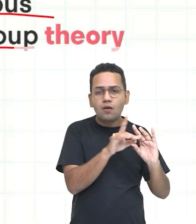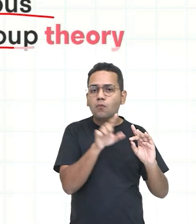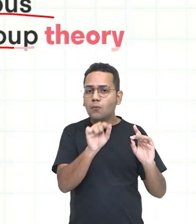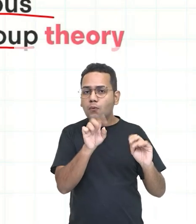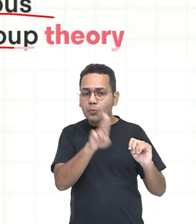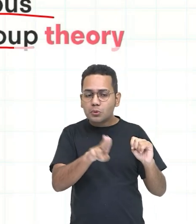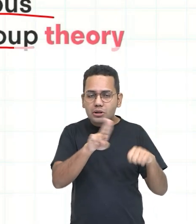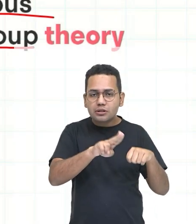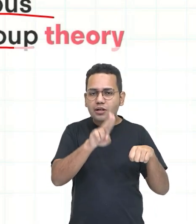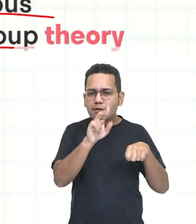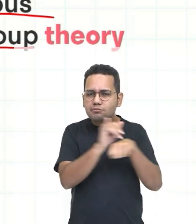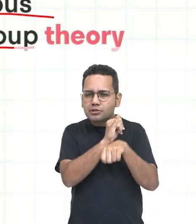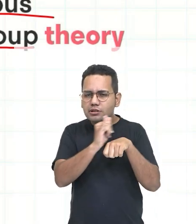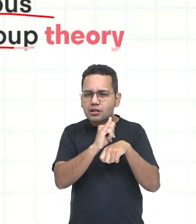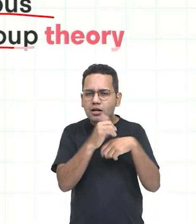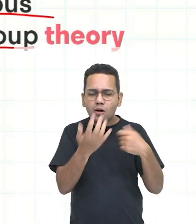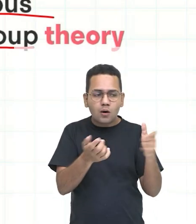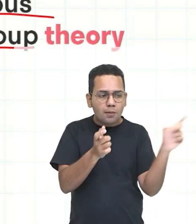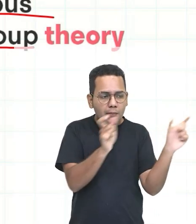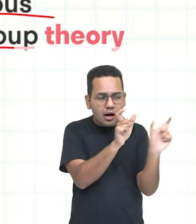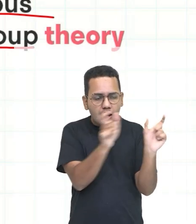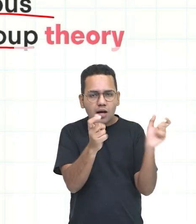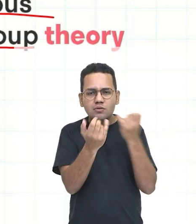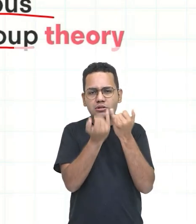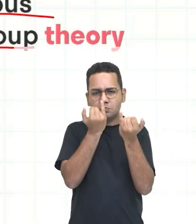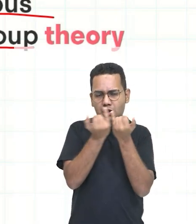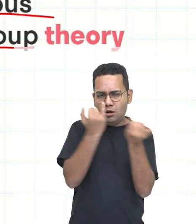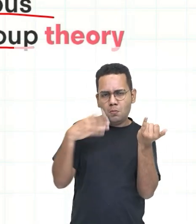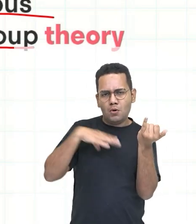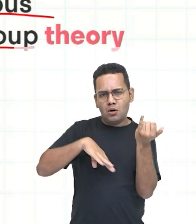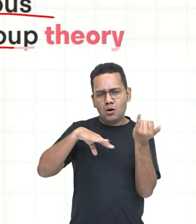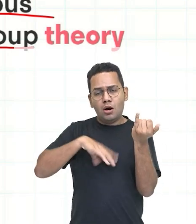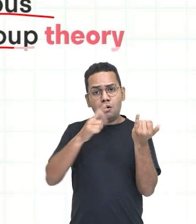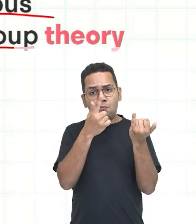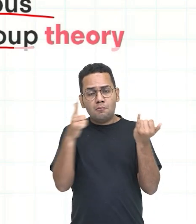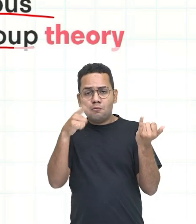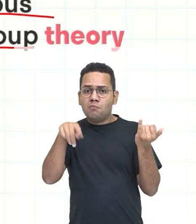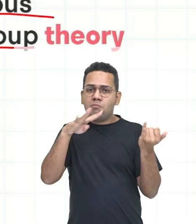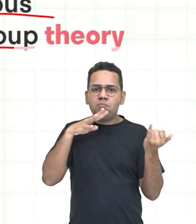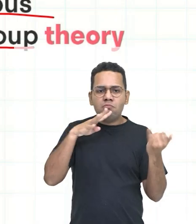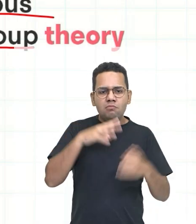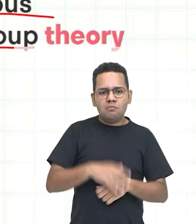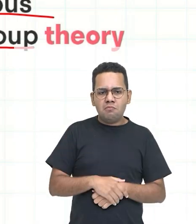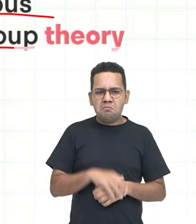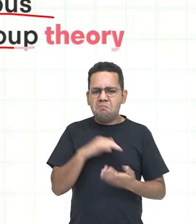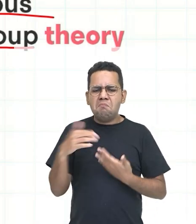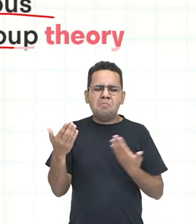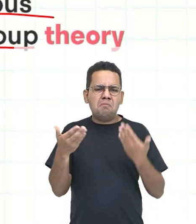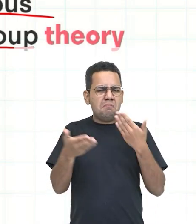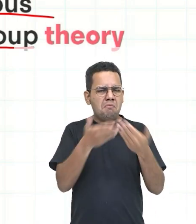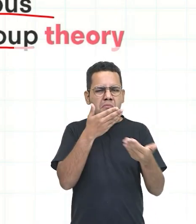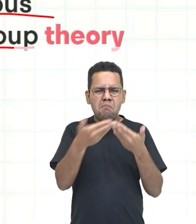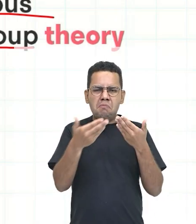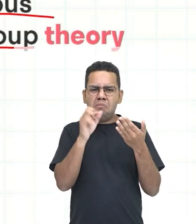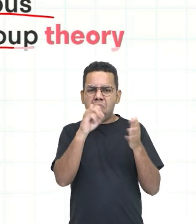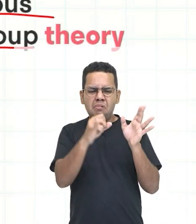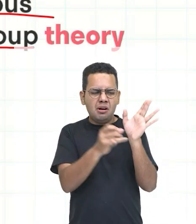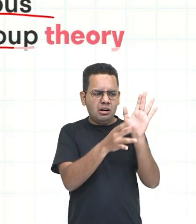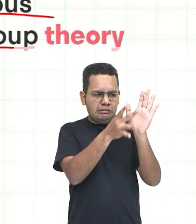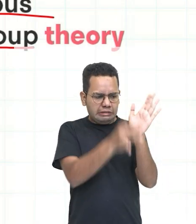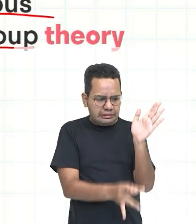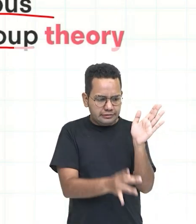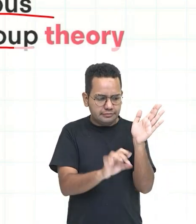cognatas e utilizando aquelas palavras que vocês conhecem, tá? Então, pouco importa se o texto ele é grande, se ele tem uma